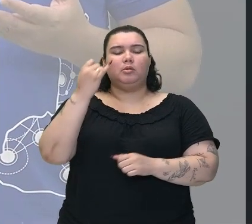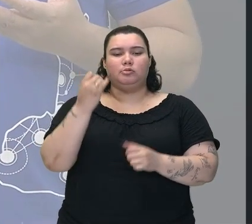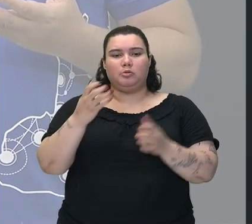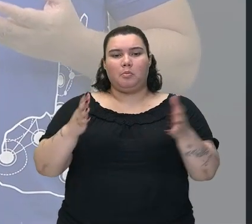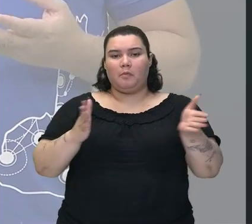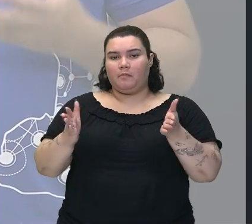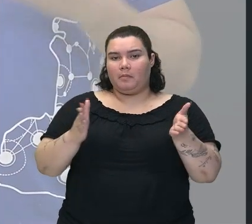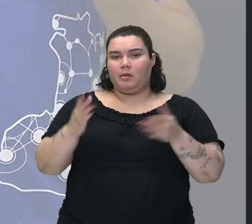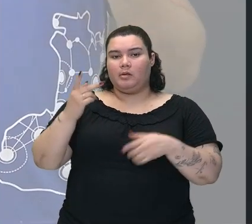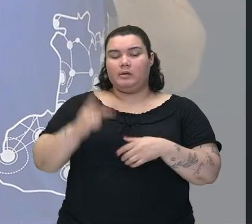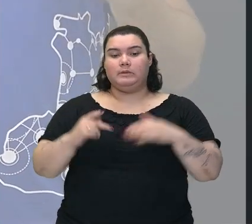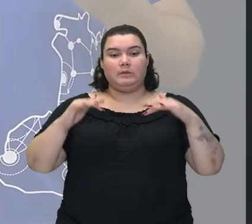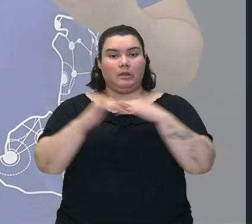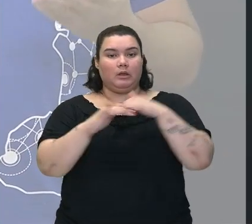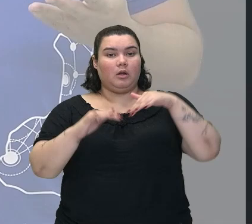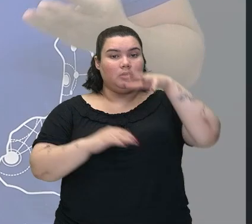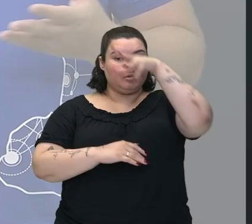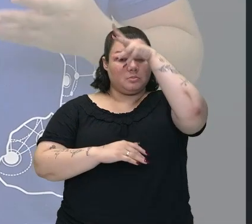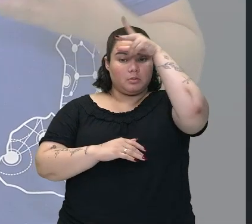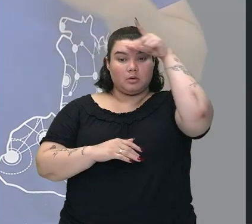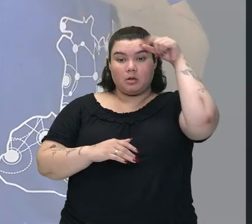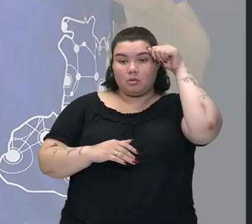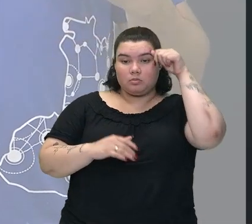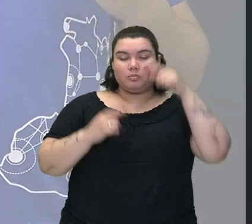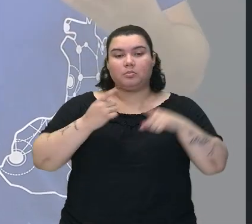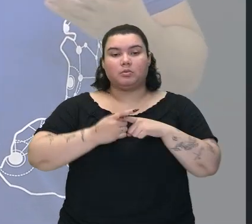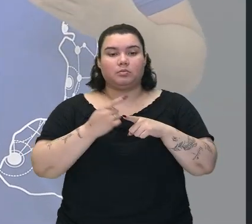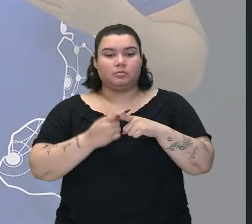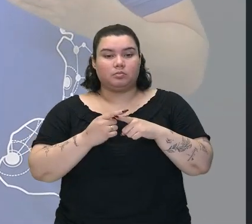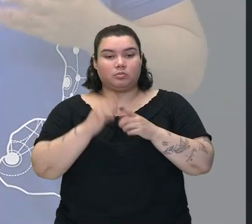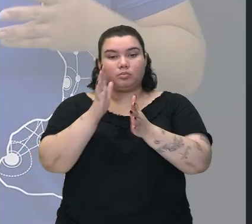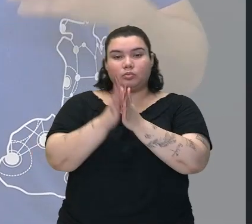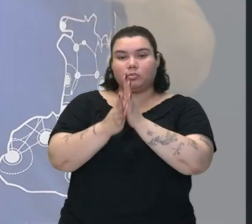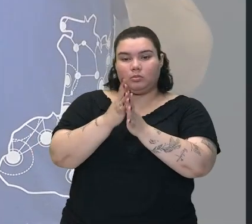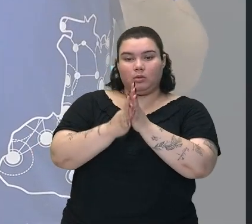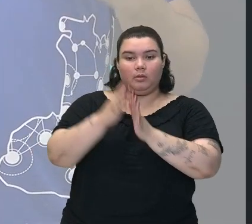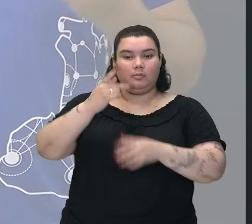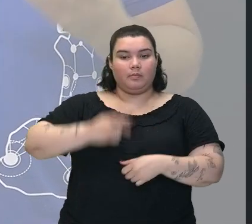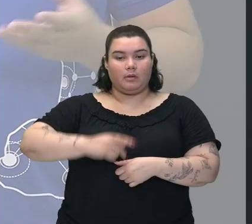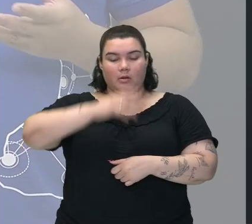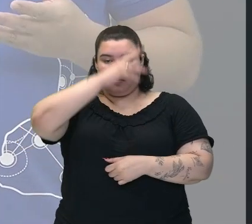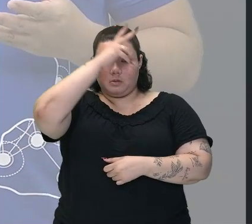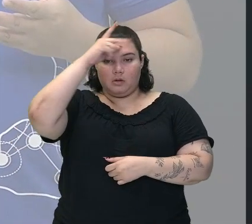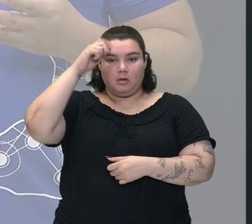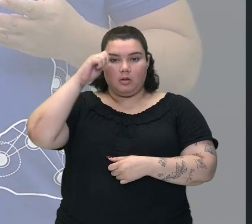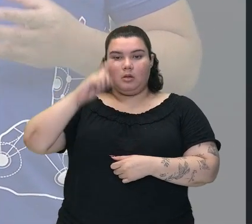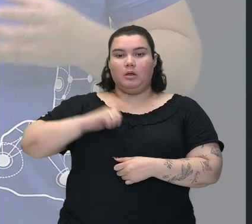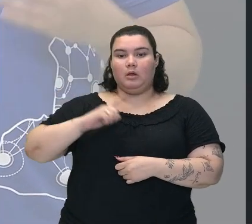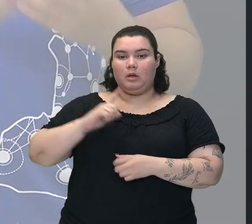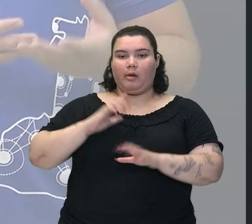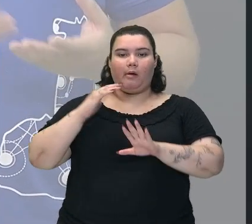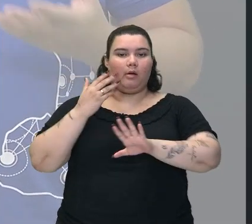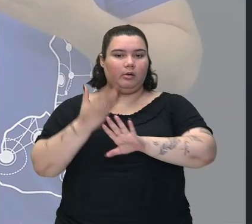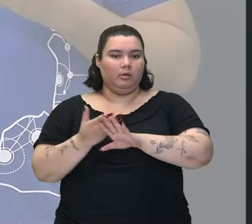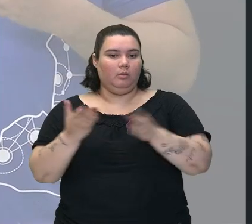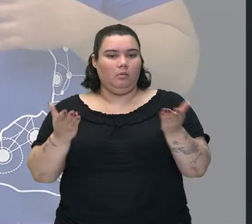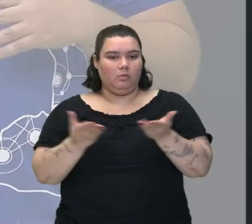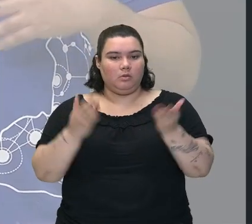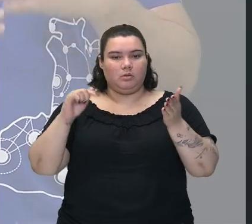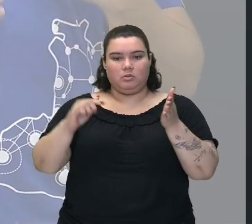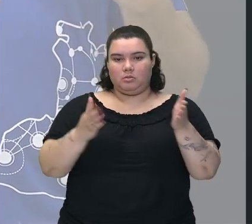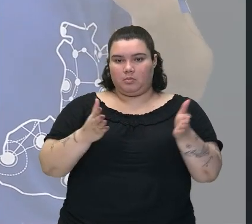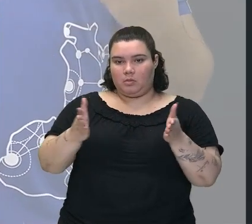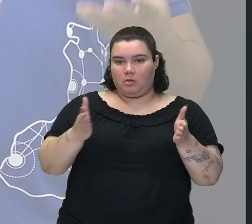principalmente para a cidade de Manaus. Percebo que ali pelo centro histórico da cidade nós temos marcas até hoje deste